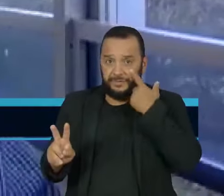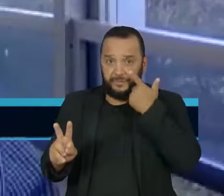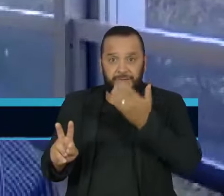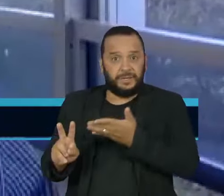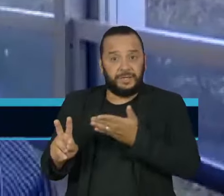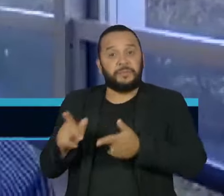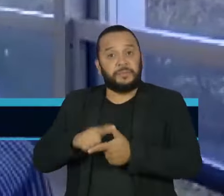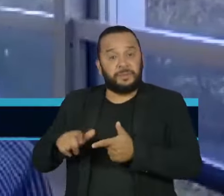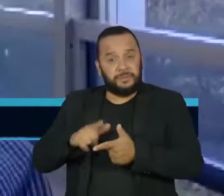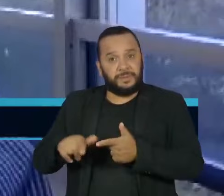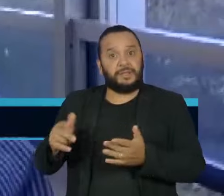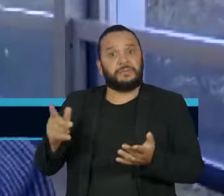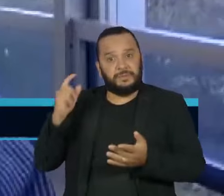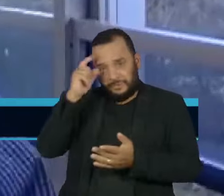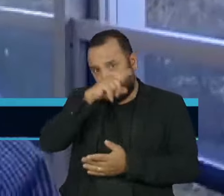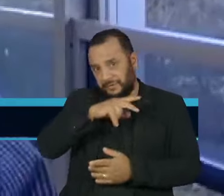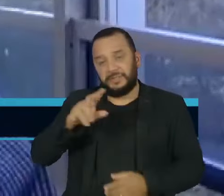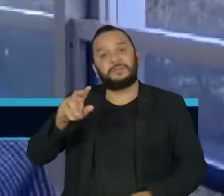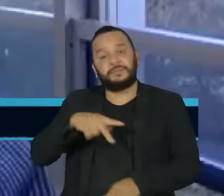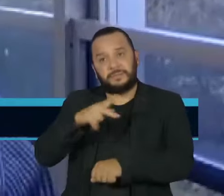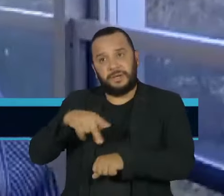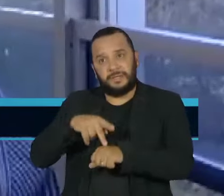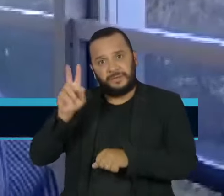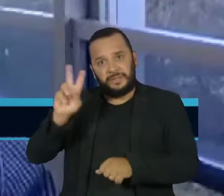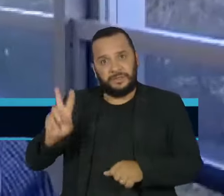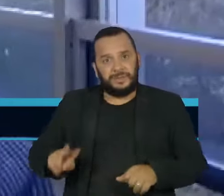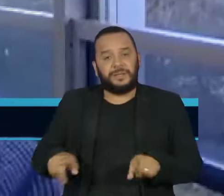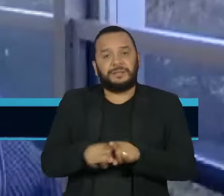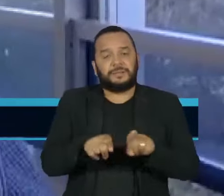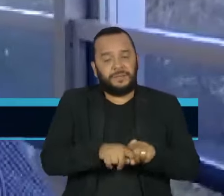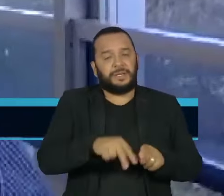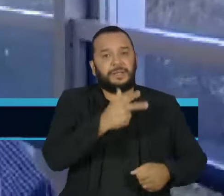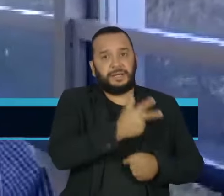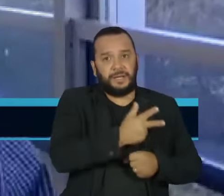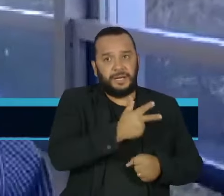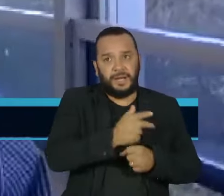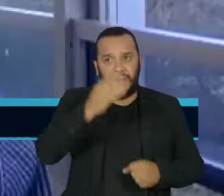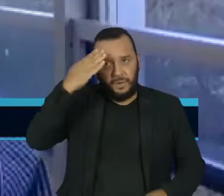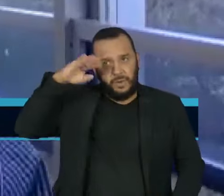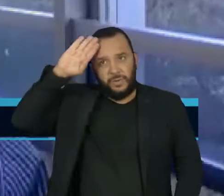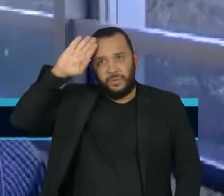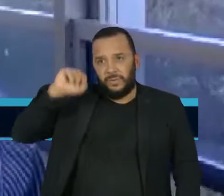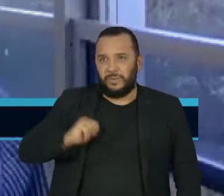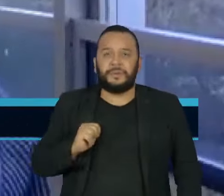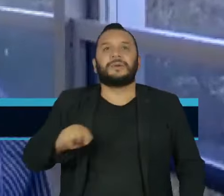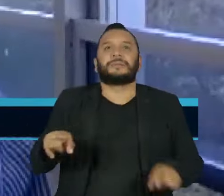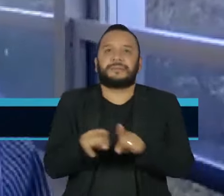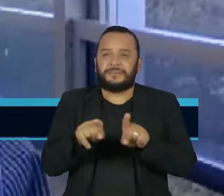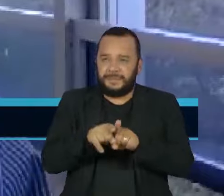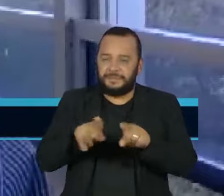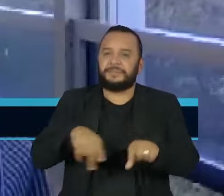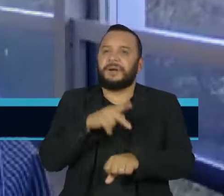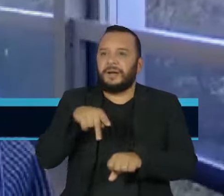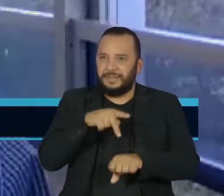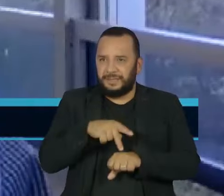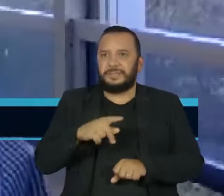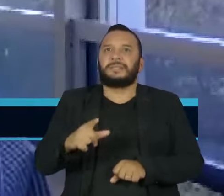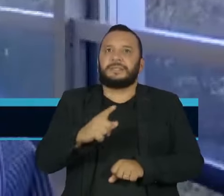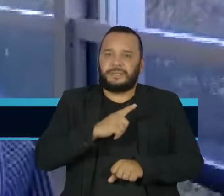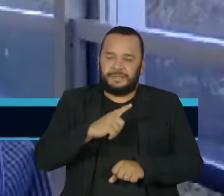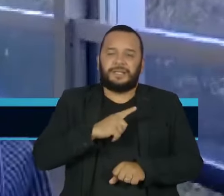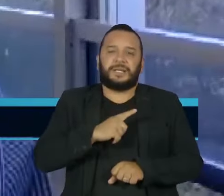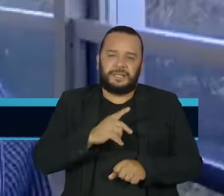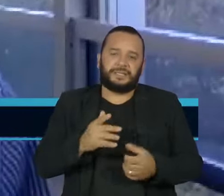mais dramática ainda, né, Nicarágua, Cuba, né, tradicionalmente são países, né, que se mostram avessos, né, ao bom funcionamento da